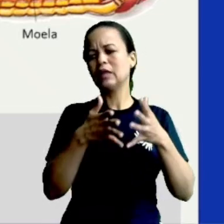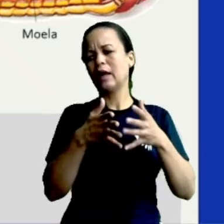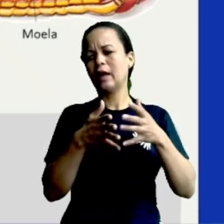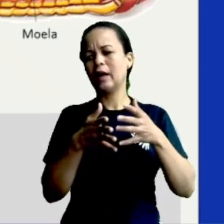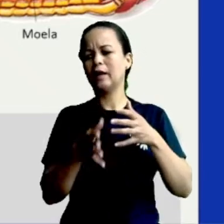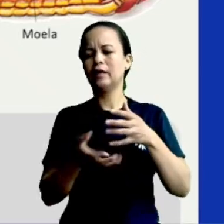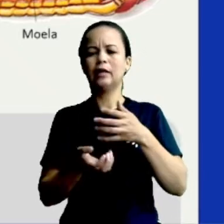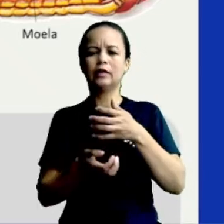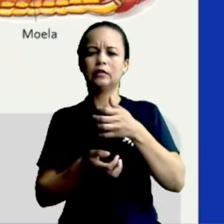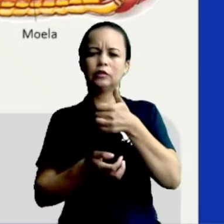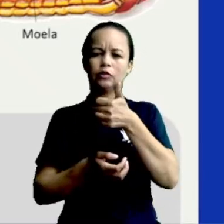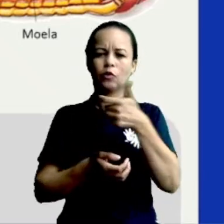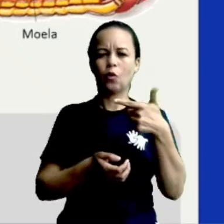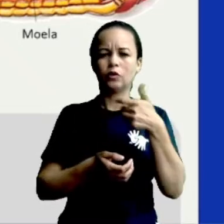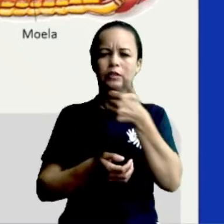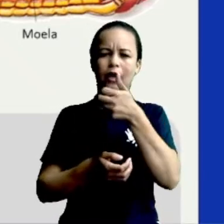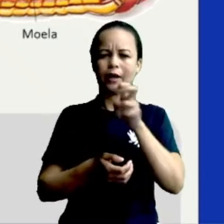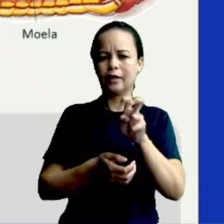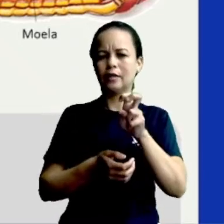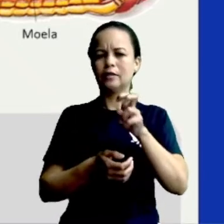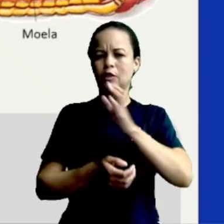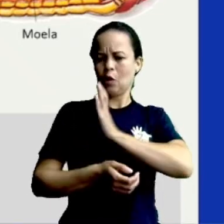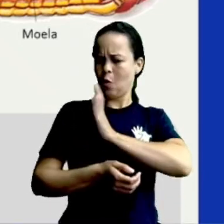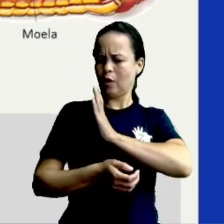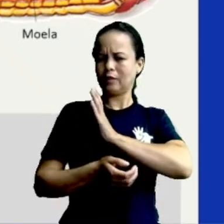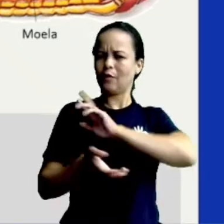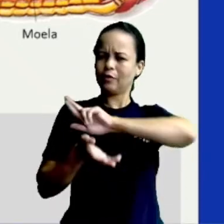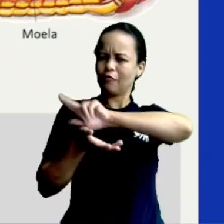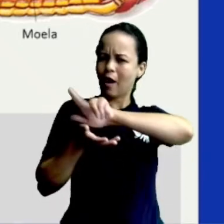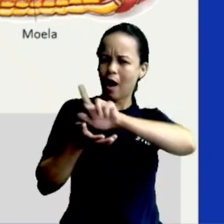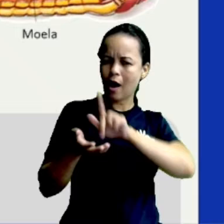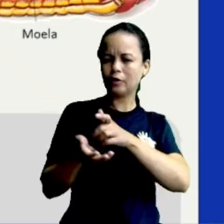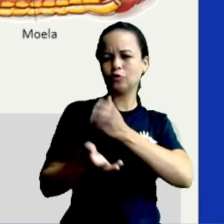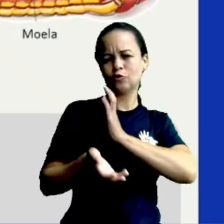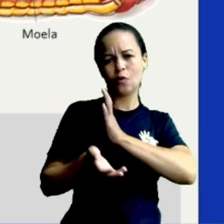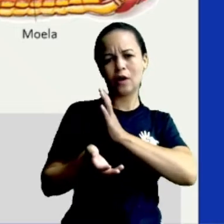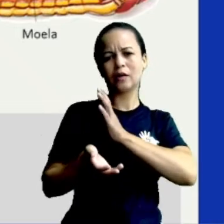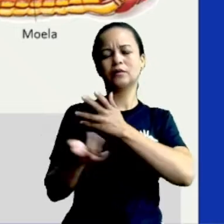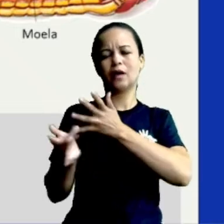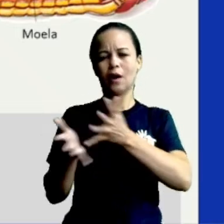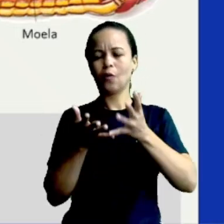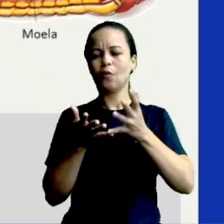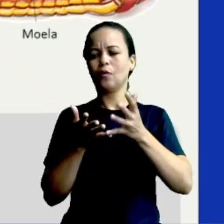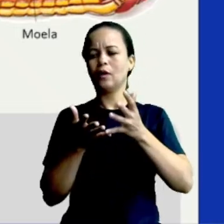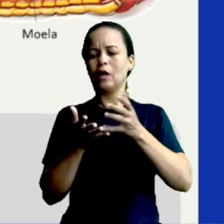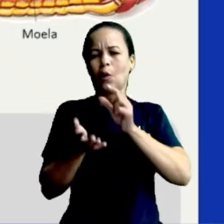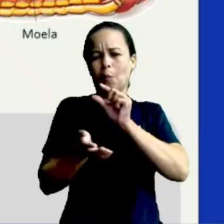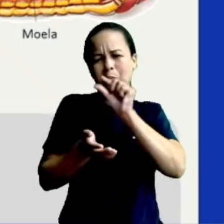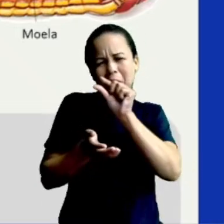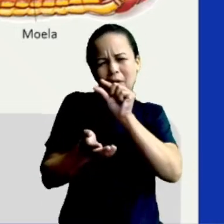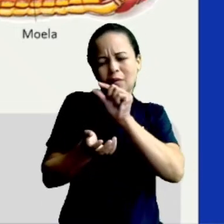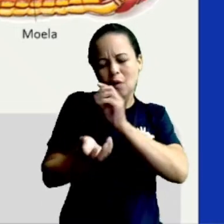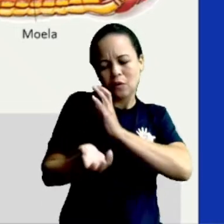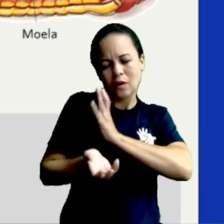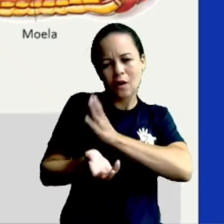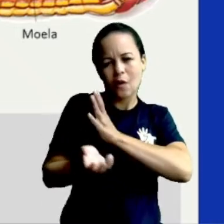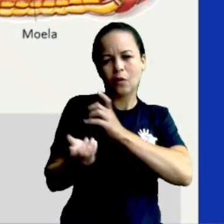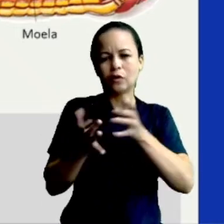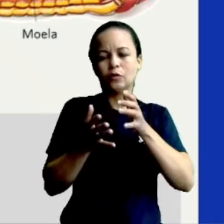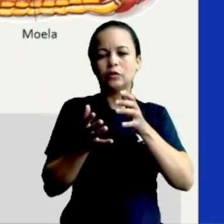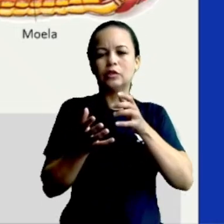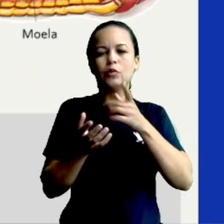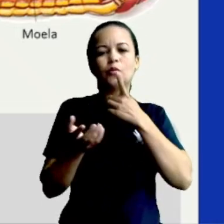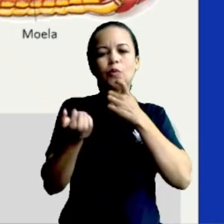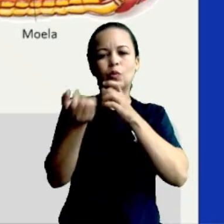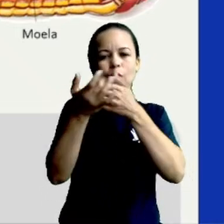15 corações. Então a minhoca tem bastante corações, né? Esse coração é um coração primitivo, é um coração em que os